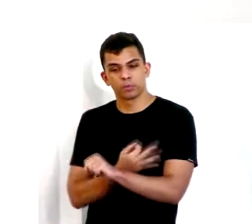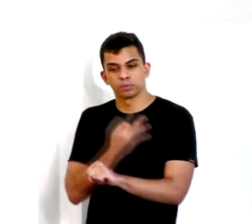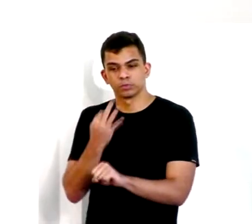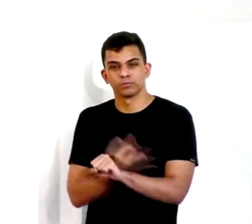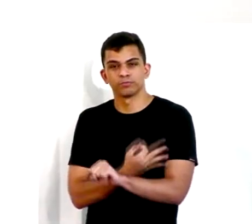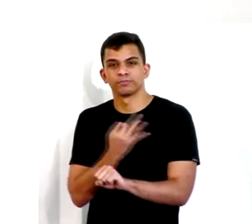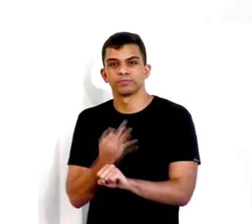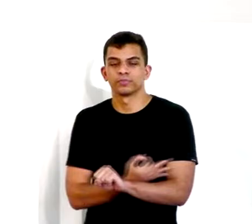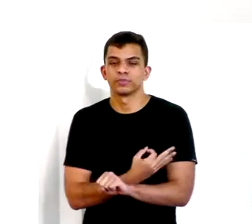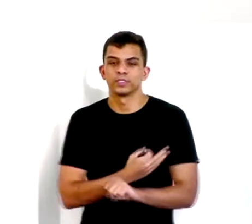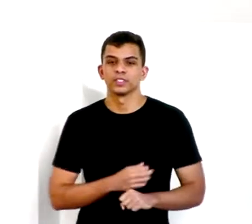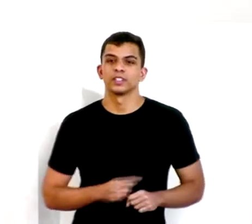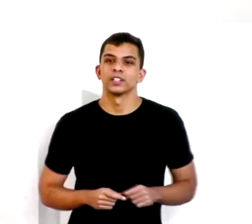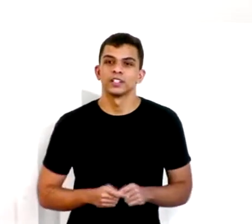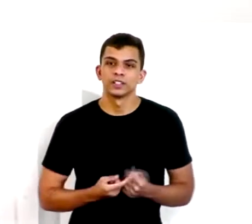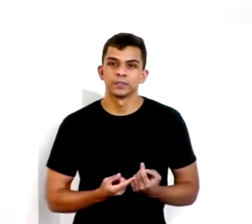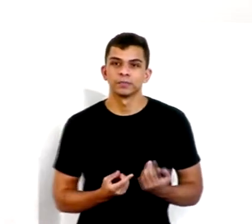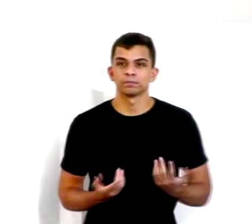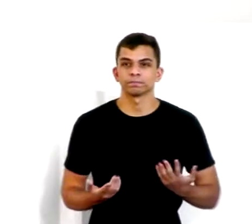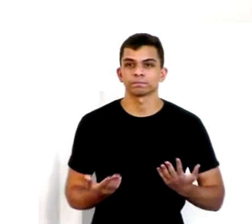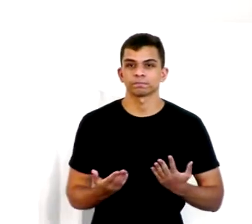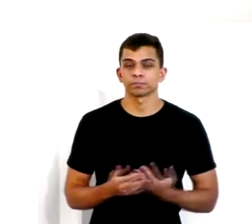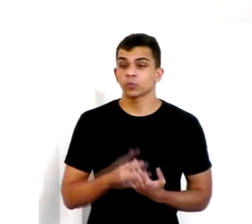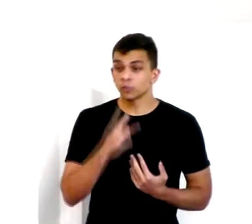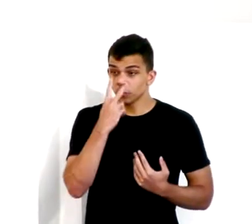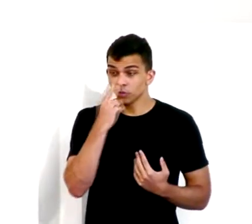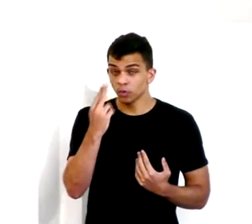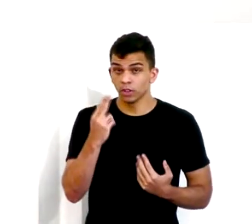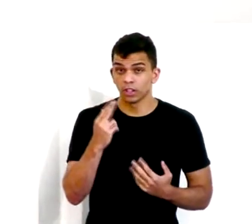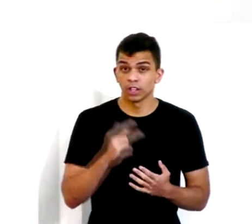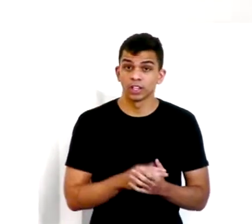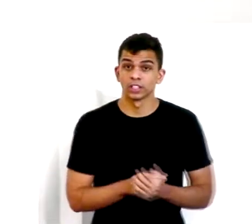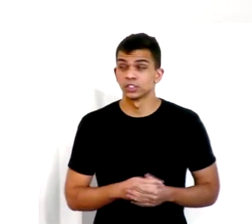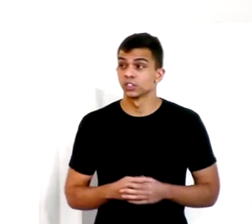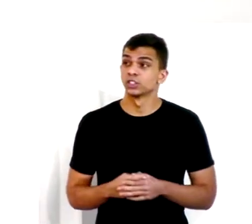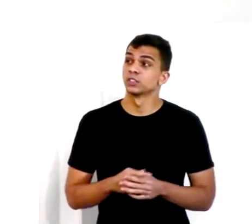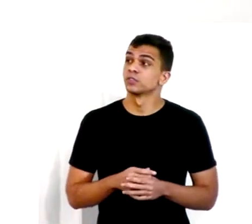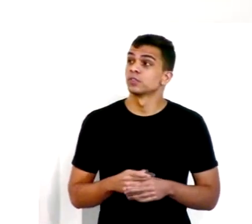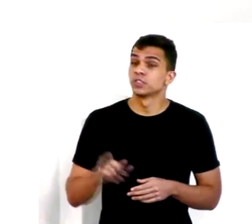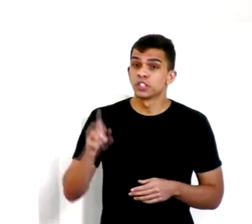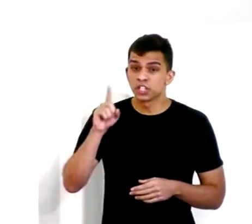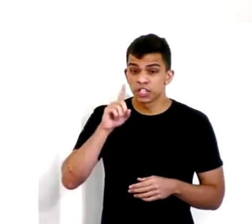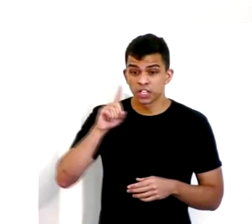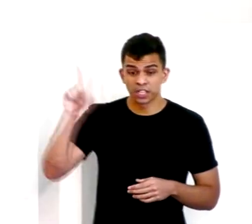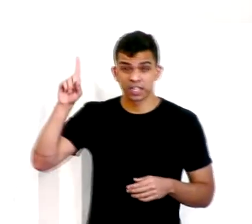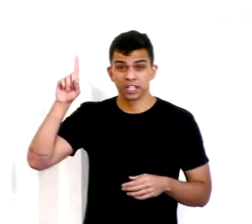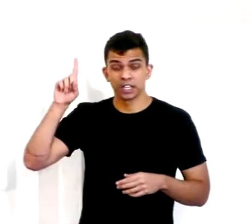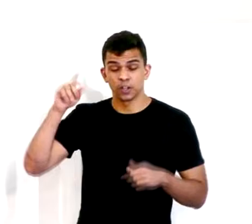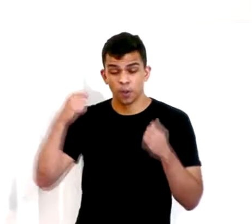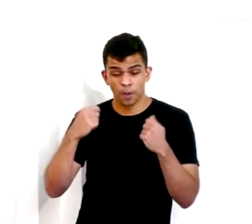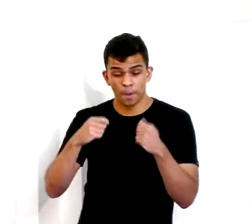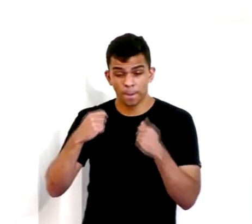um tempo para que sejam libertos ou limitar o Santo de Israel.